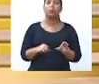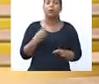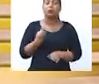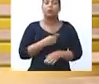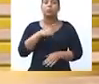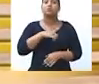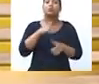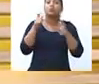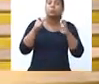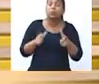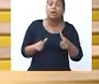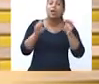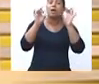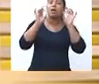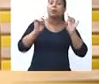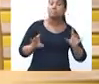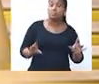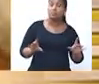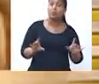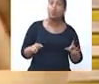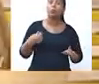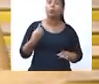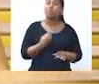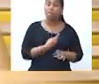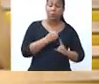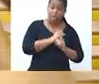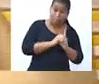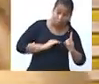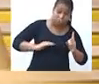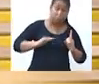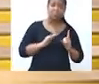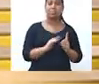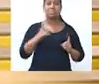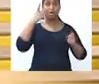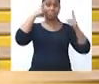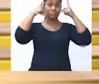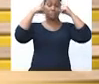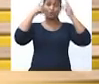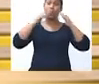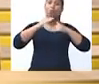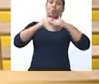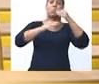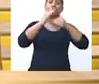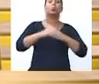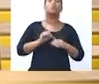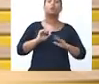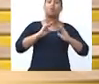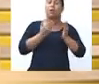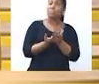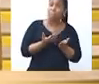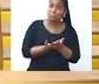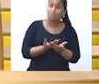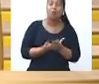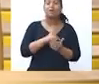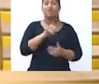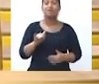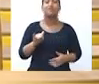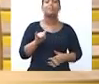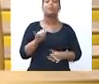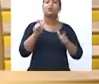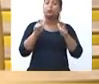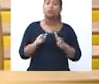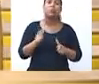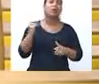um lugar, que é um lugar especial, que a sociedade, né, criou, construiu, que é a escola, e que vai ser um